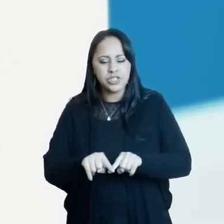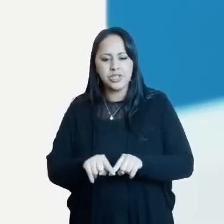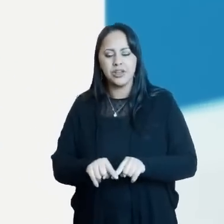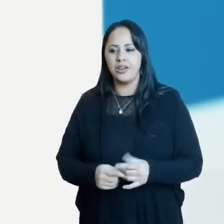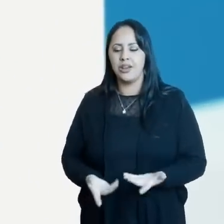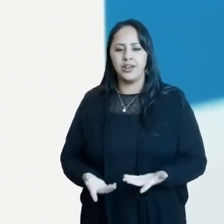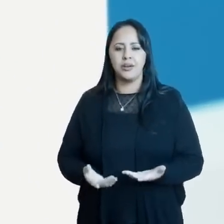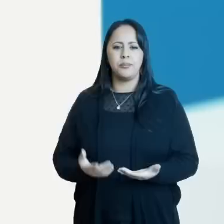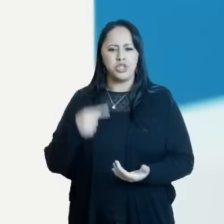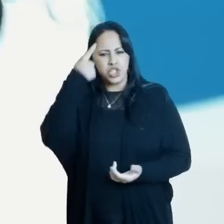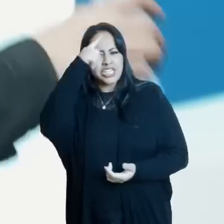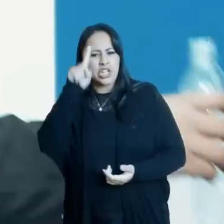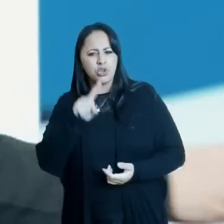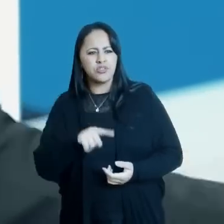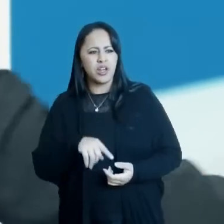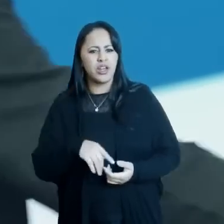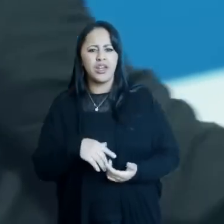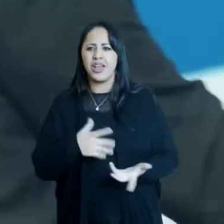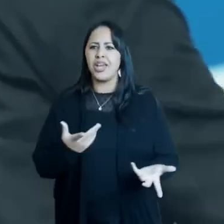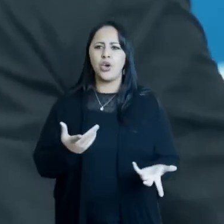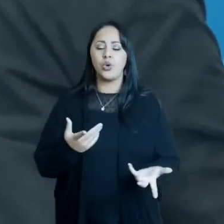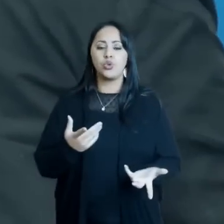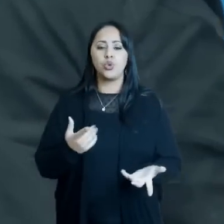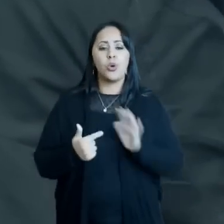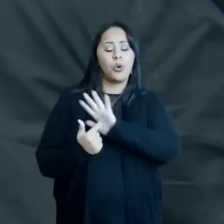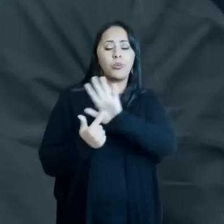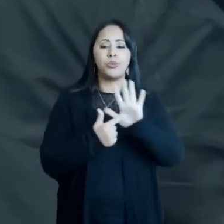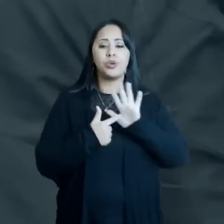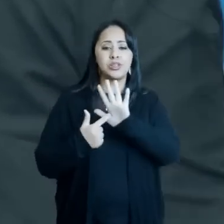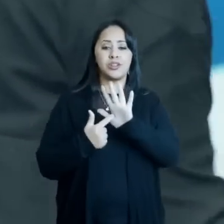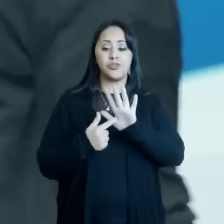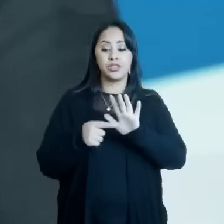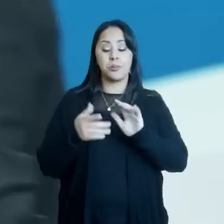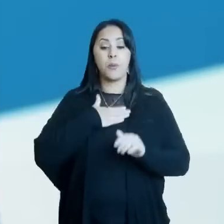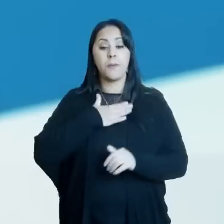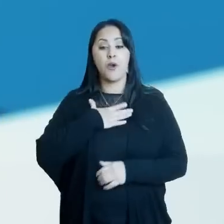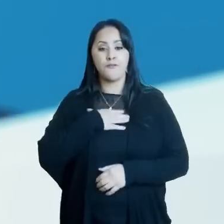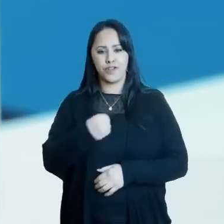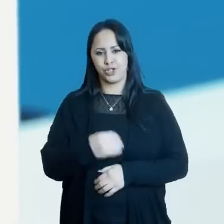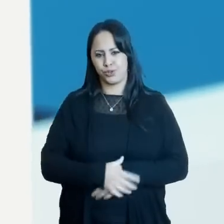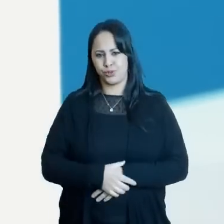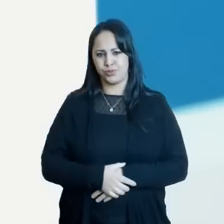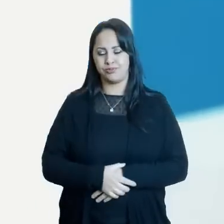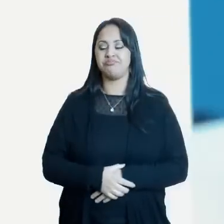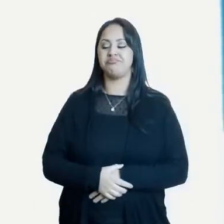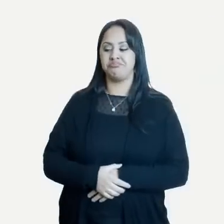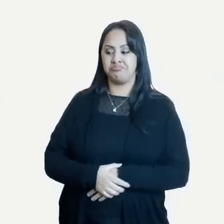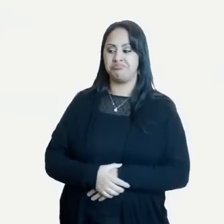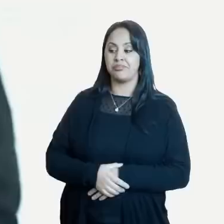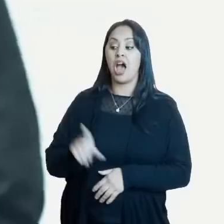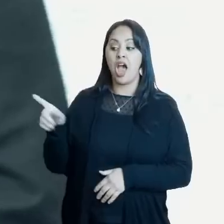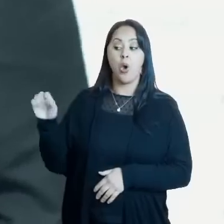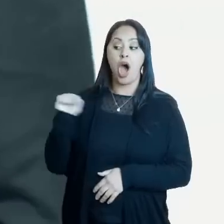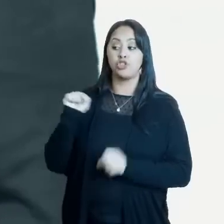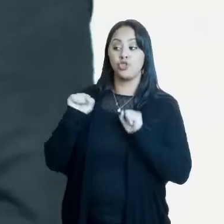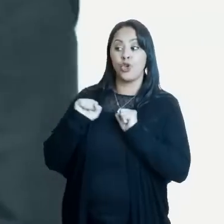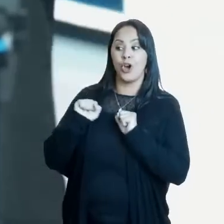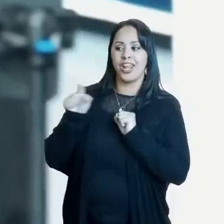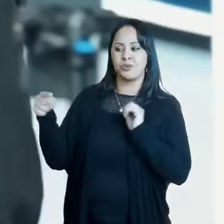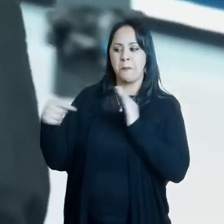é e me tire essa dúvida. Estou apresentando você para o meu filho. Massa demais, adorei sua